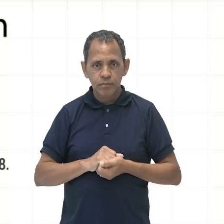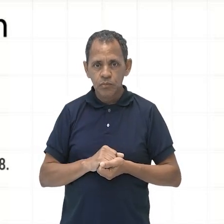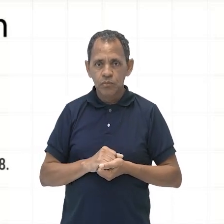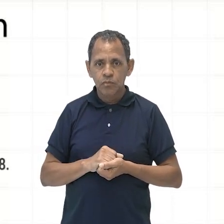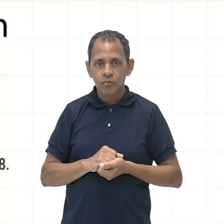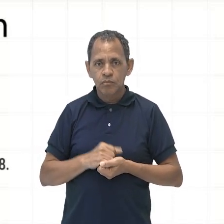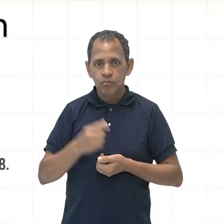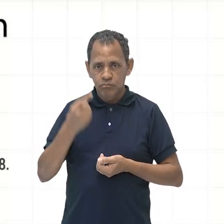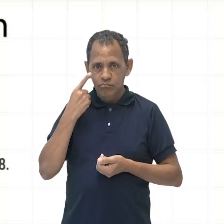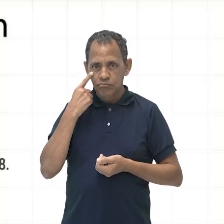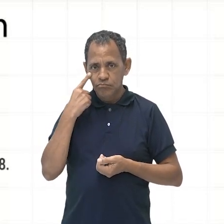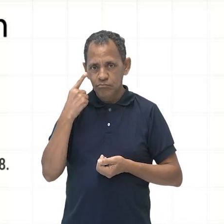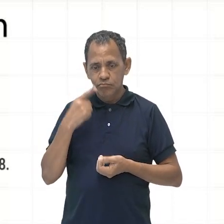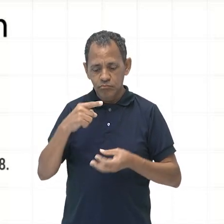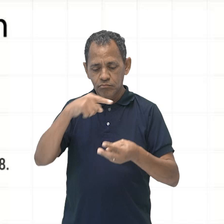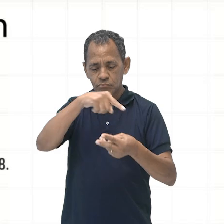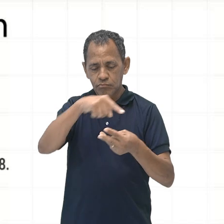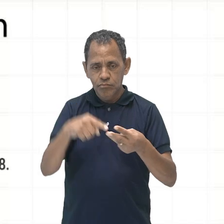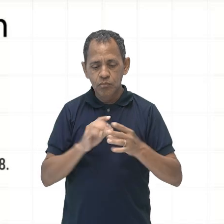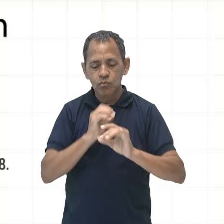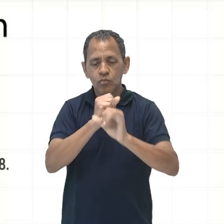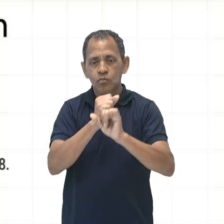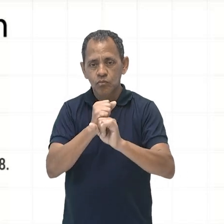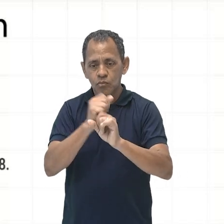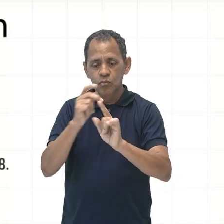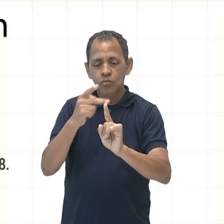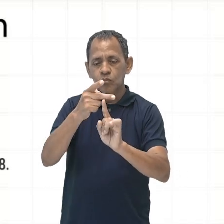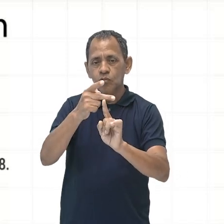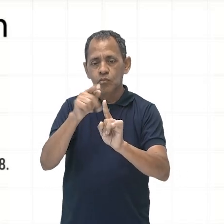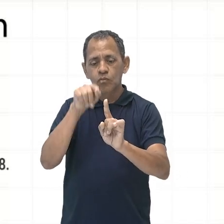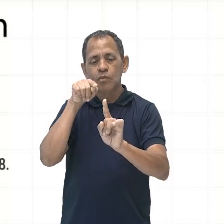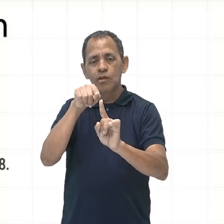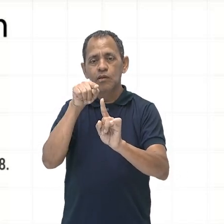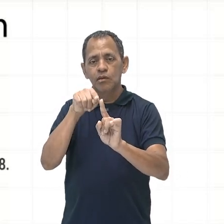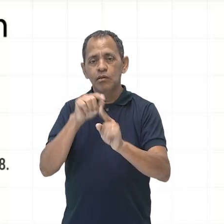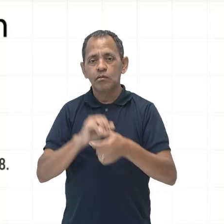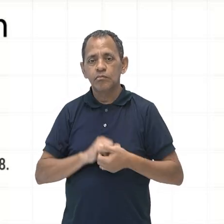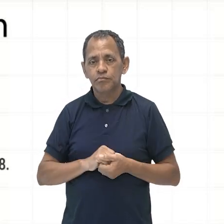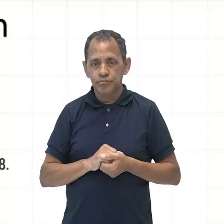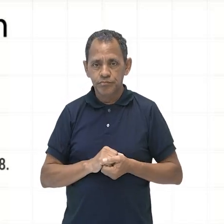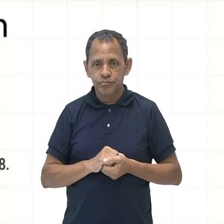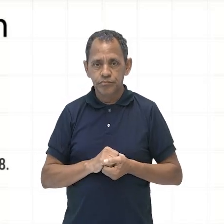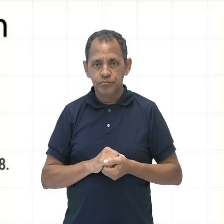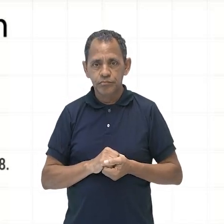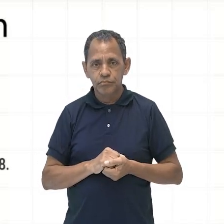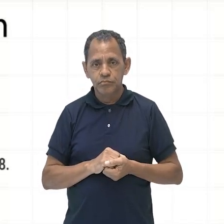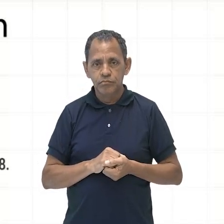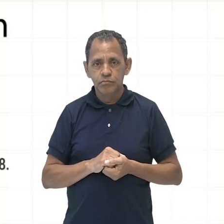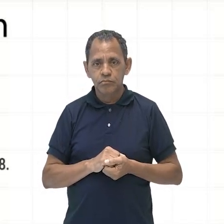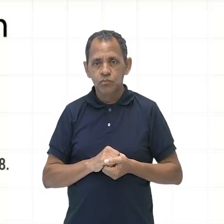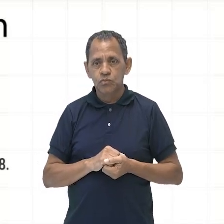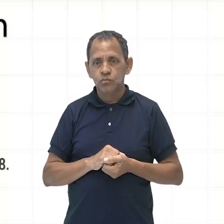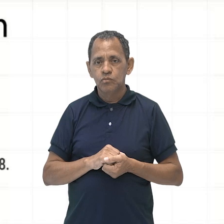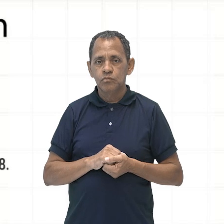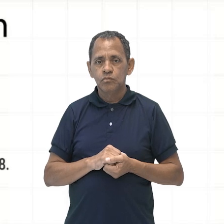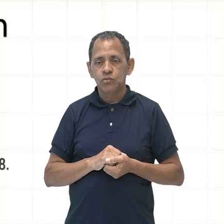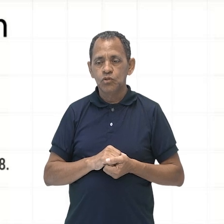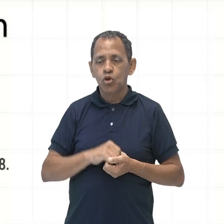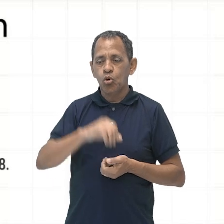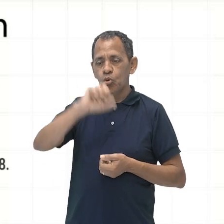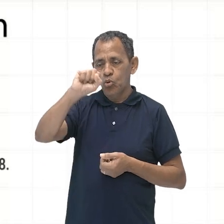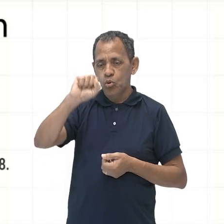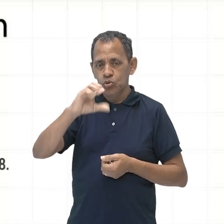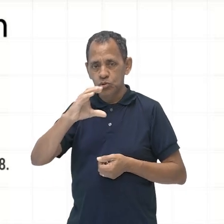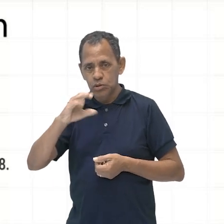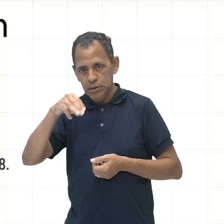Então, são somados, né, esses expoentes. Então, aqui vai ser ao cubo, tá bom? 8 centímetros cúbicos.